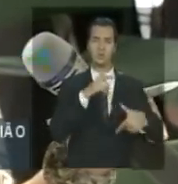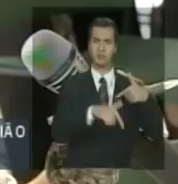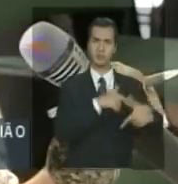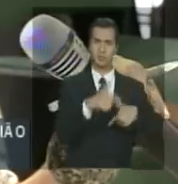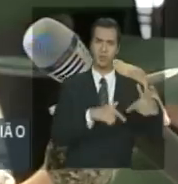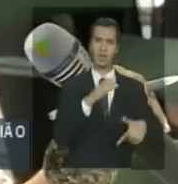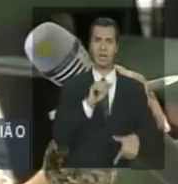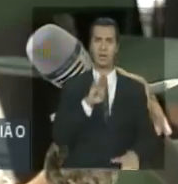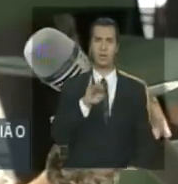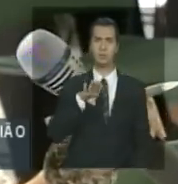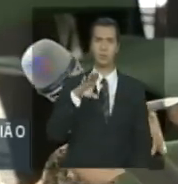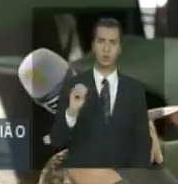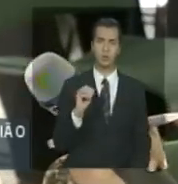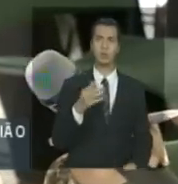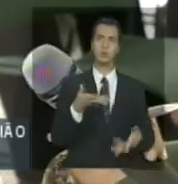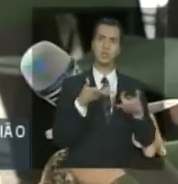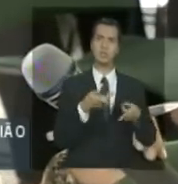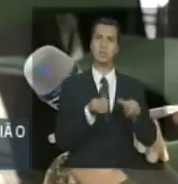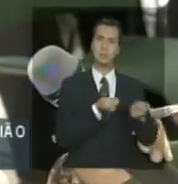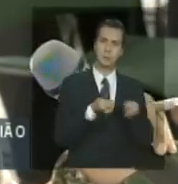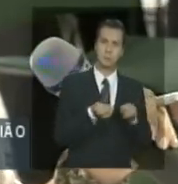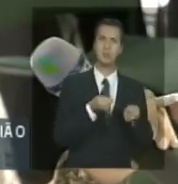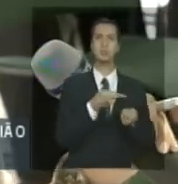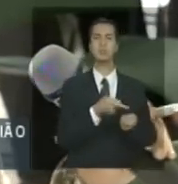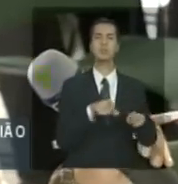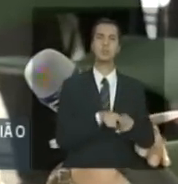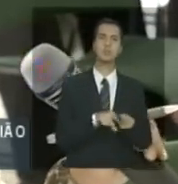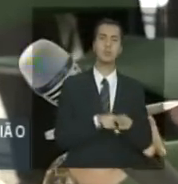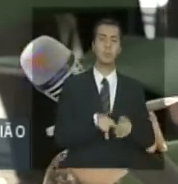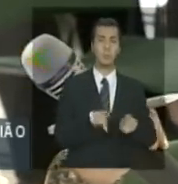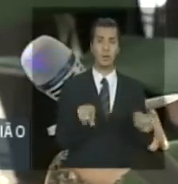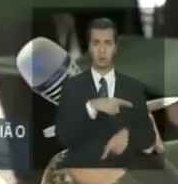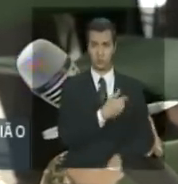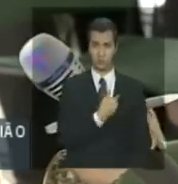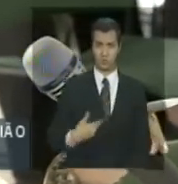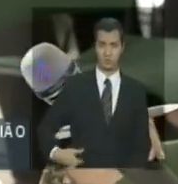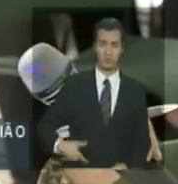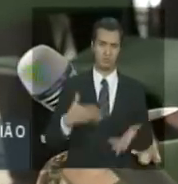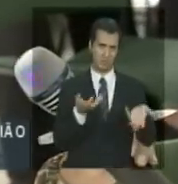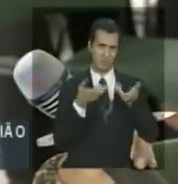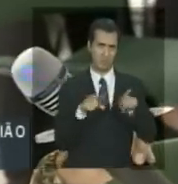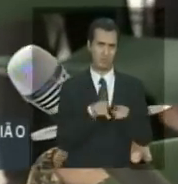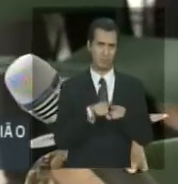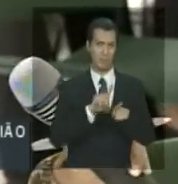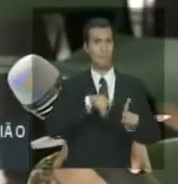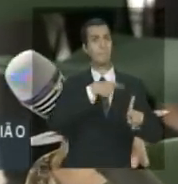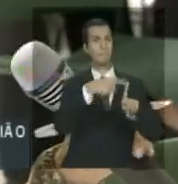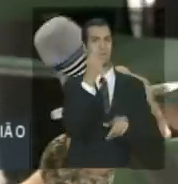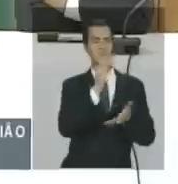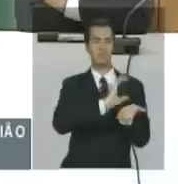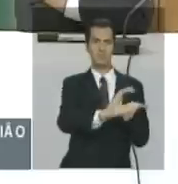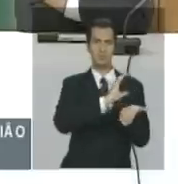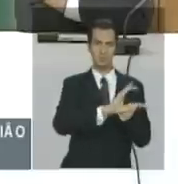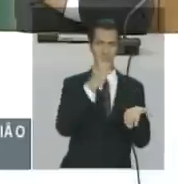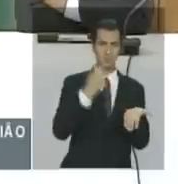o câmbio e de segurar o câmbio, etc. Mas também existe algum compromisso de aumentar os investimentos